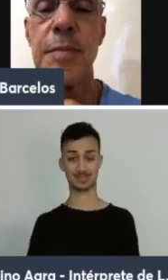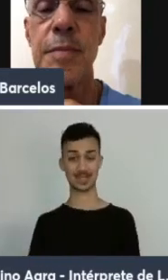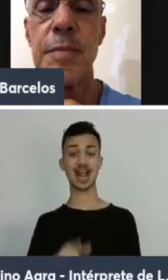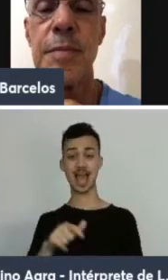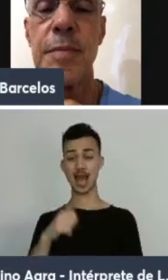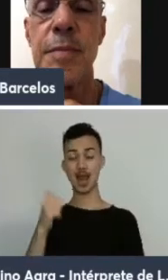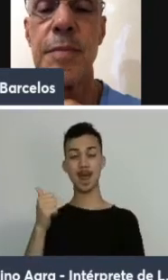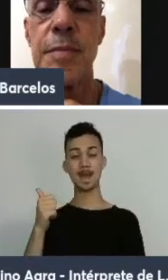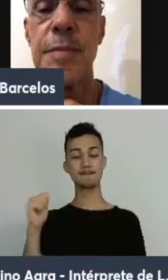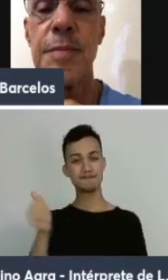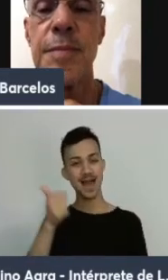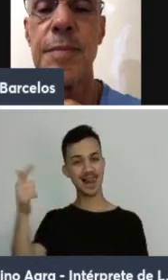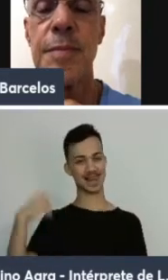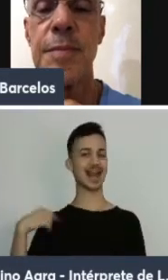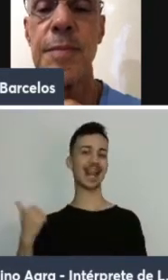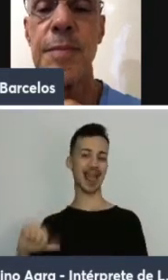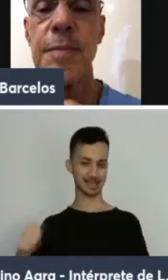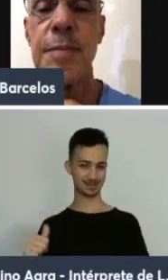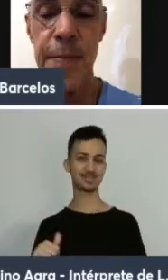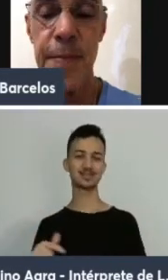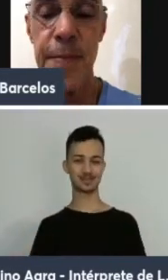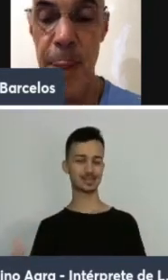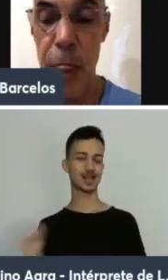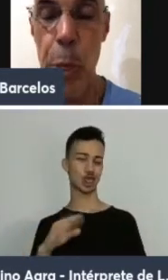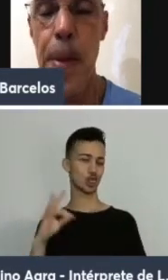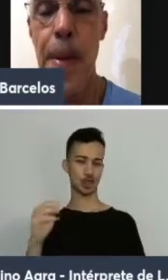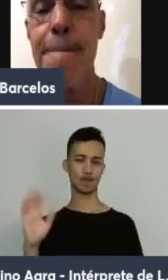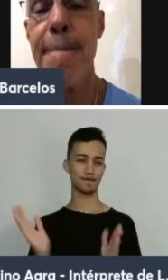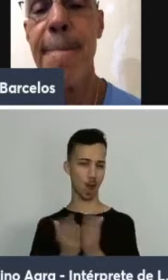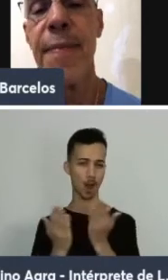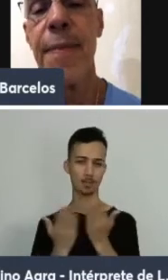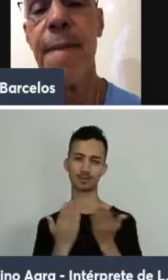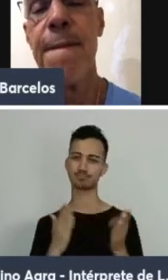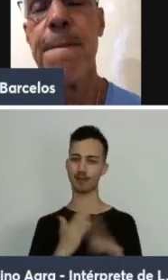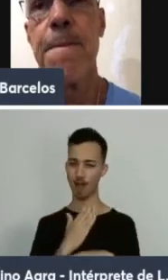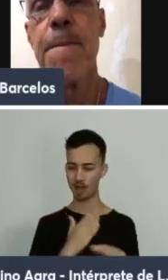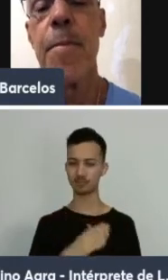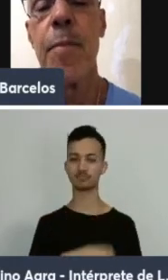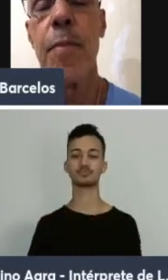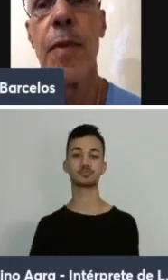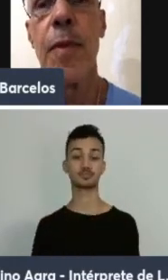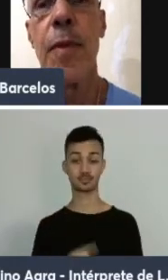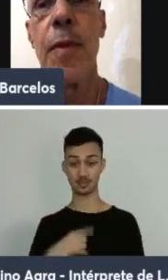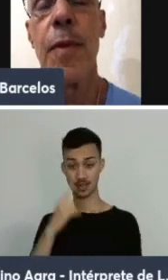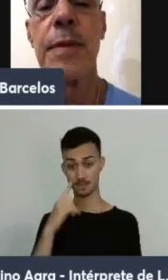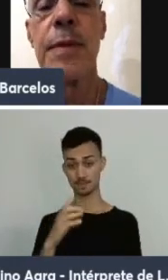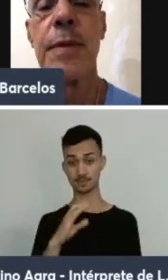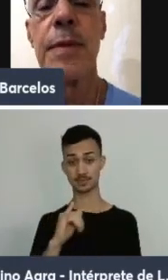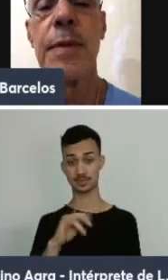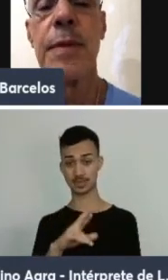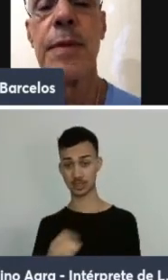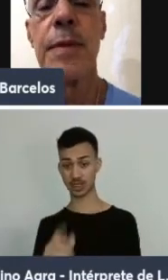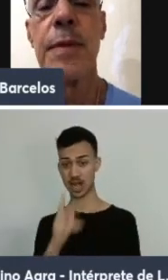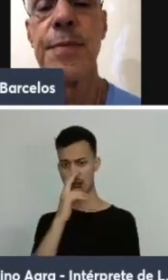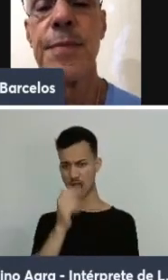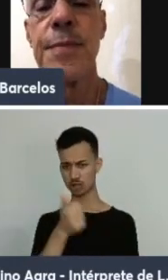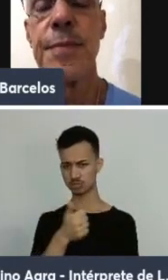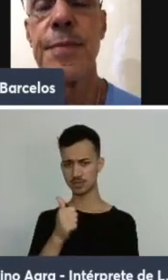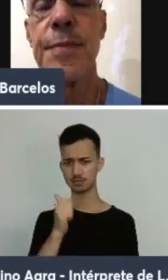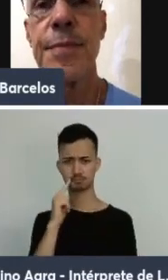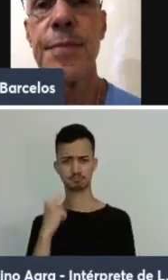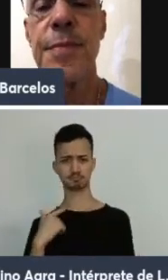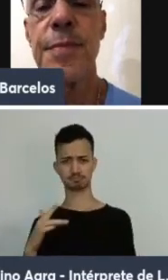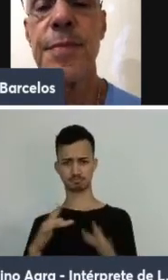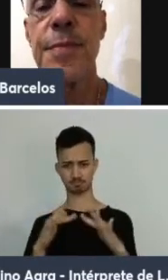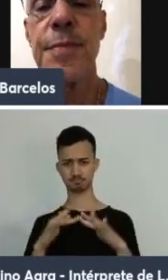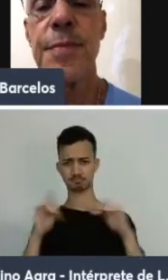menos do que nos pobres. Isso, exatamente. Legal, vamos ver se o Ciro, parece que a imagem do Ciro agora tá boa, a conexão aí, Ciro. Vamos